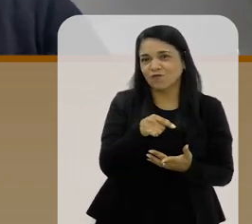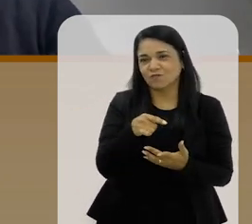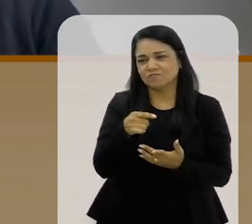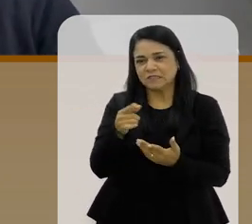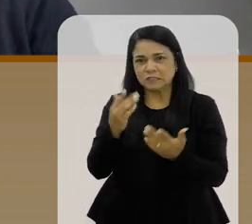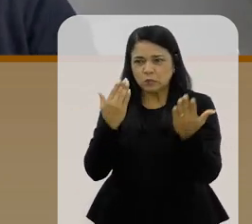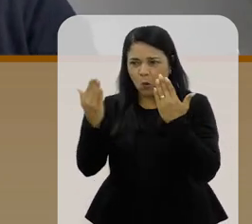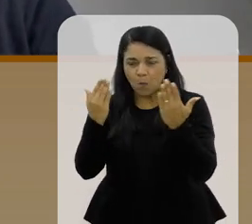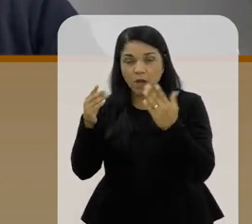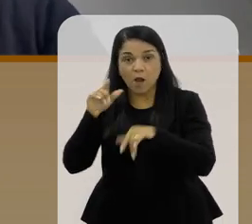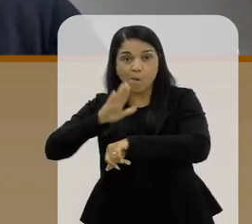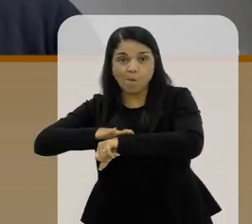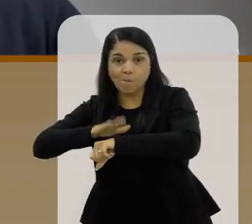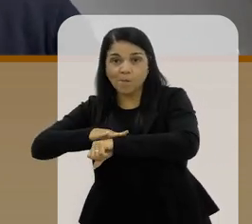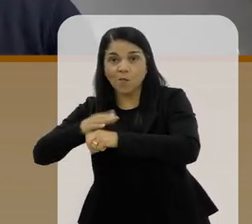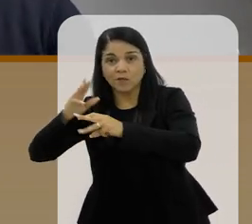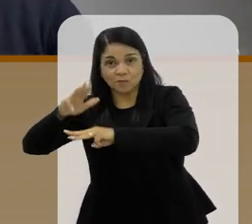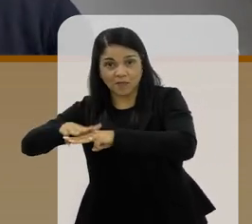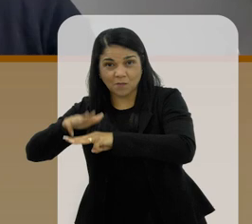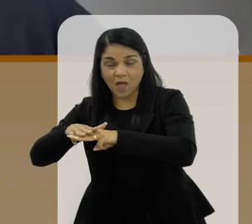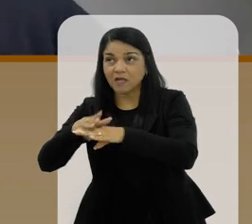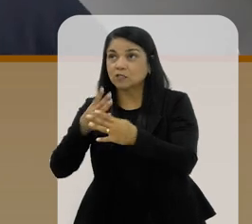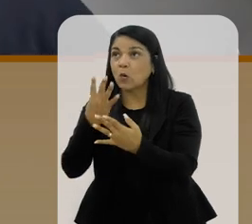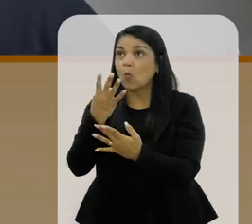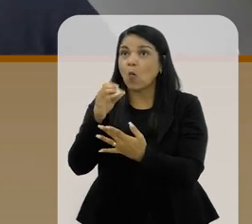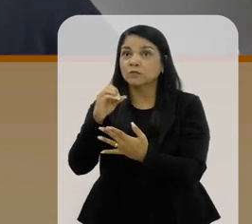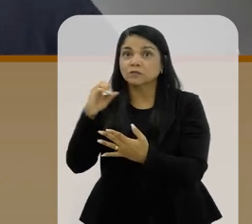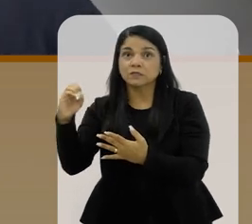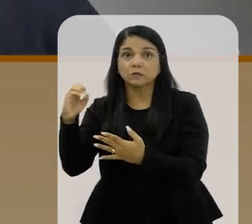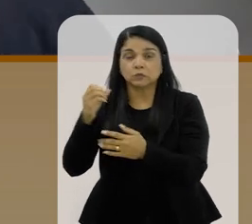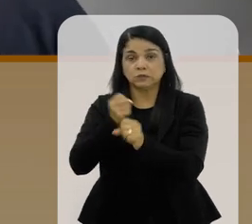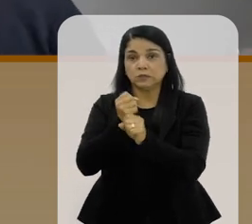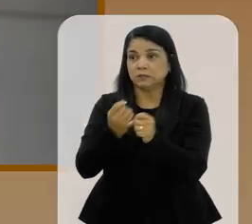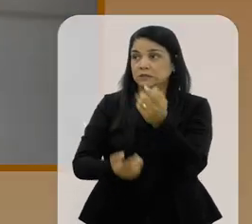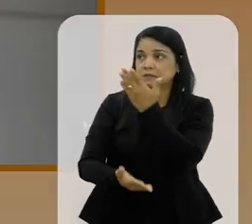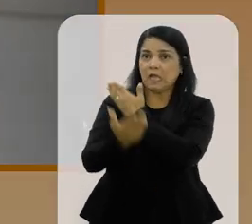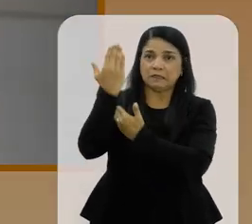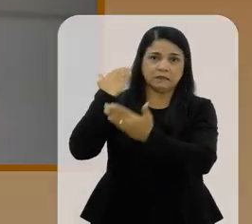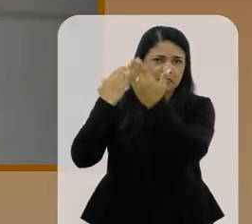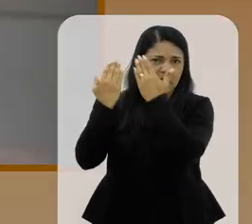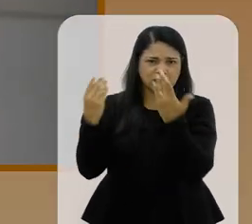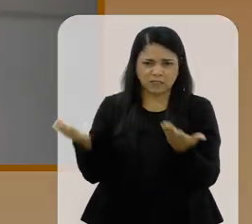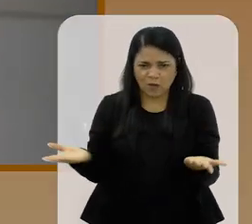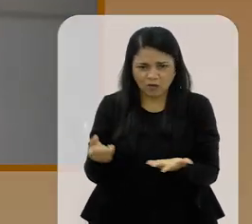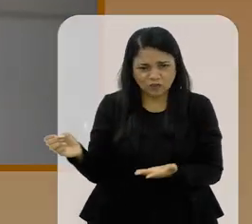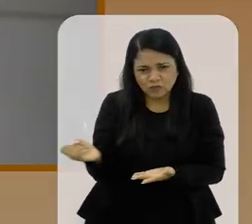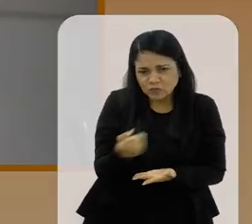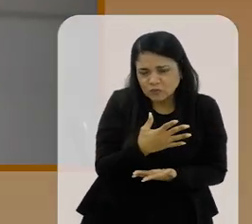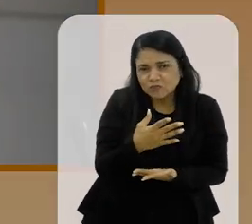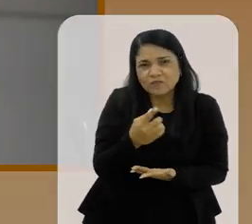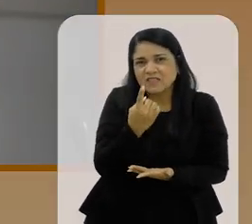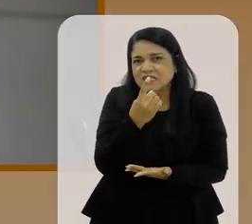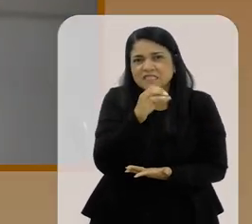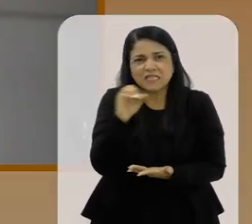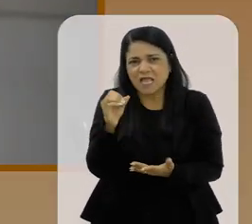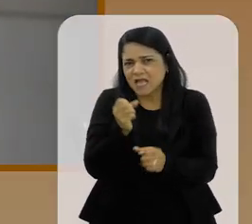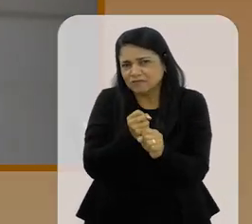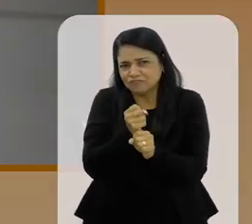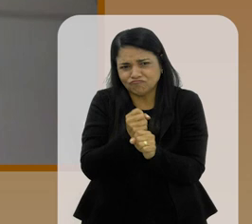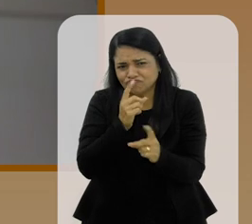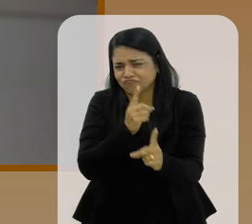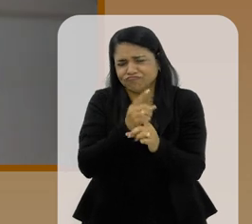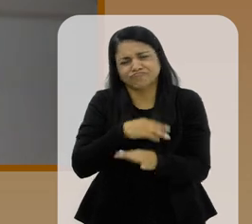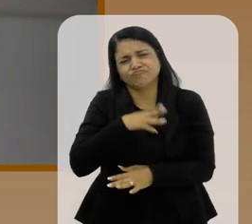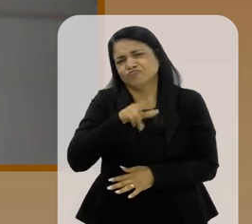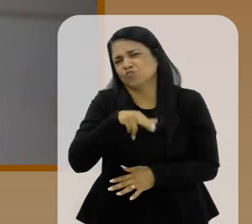Na matemática, você vai chegar na escola coisas de 400 anos atrás. Você nunca vai ouvir falar de uma descoberta de 100 anos atrás.